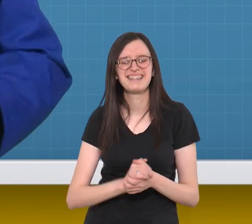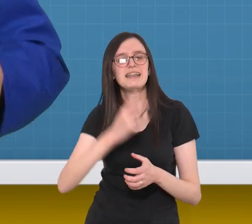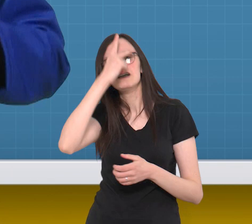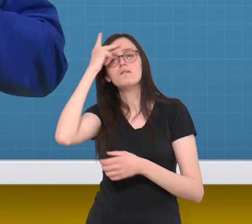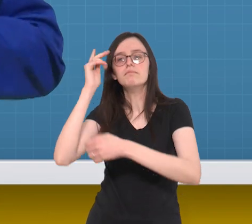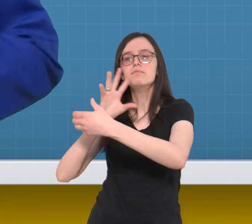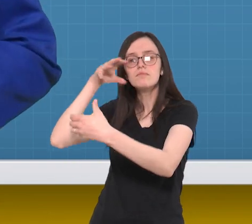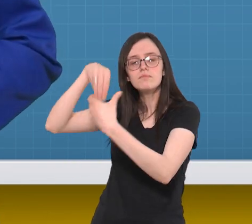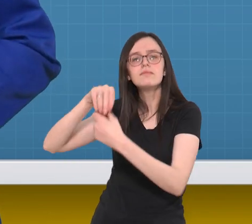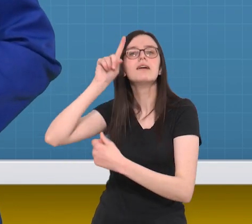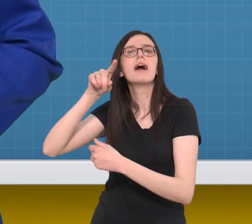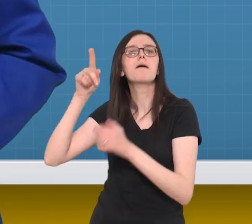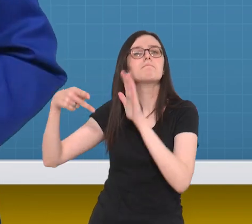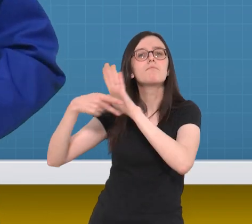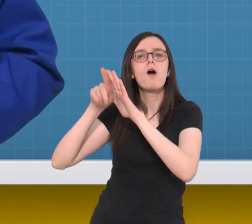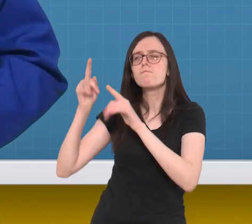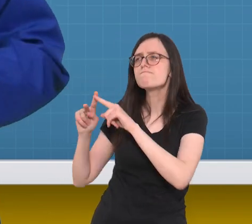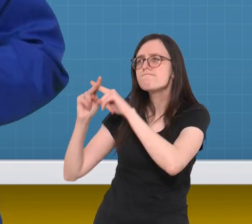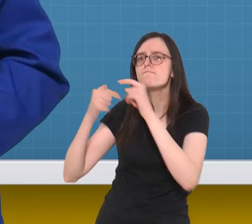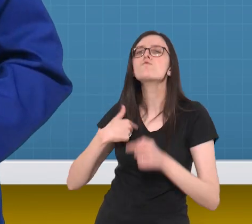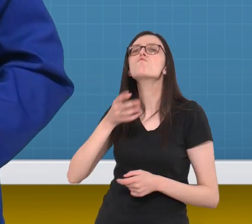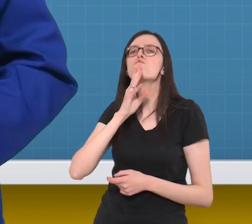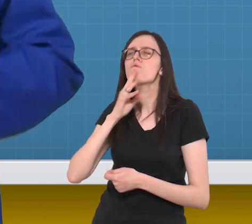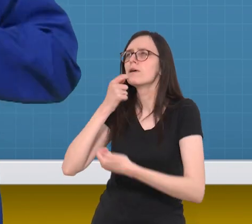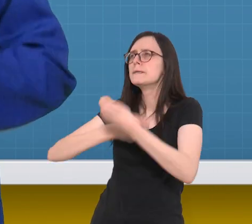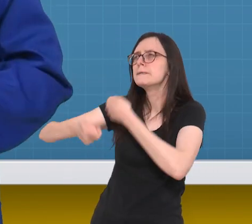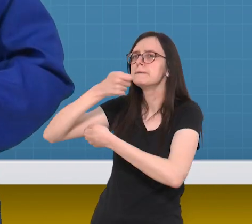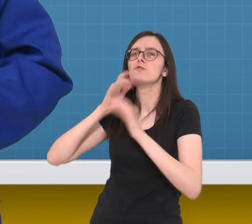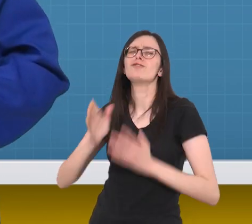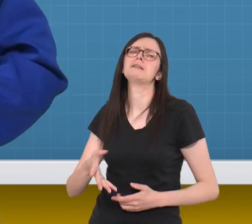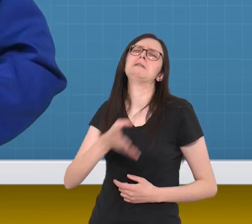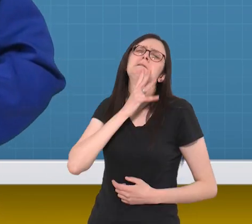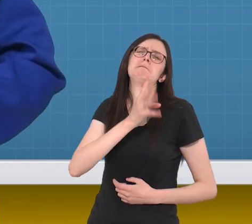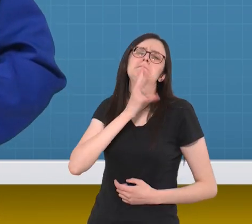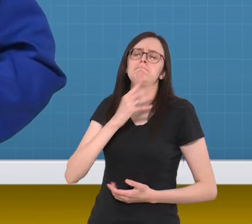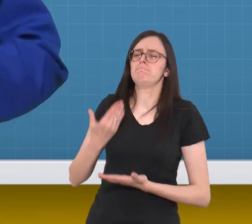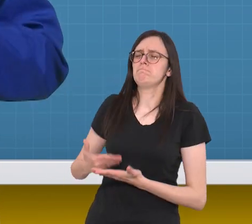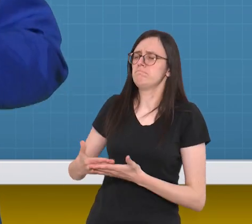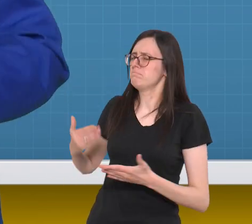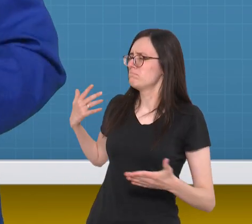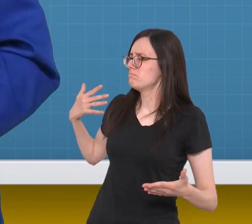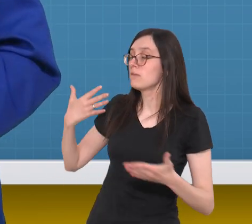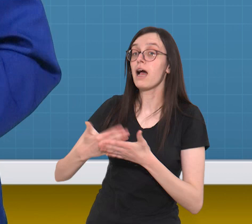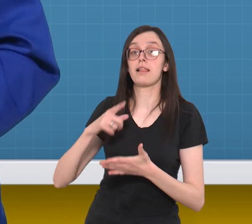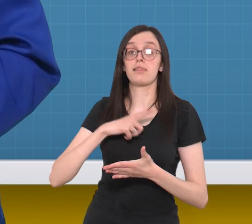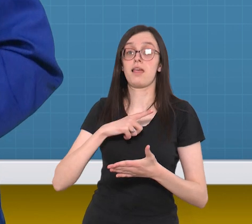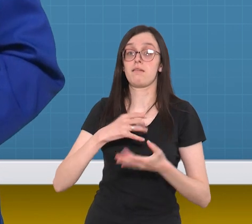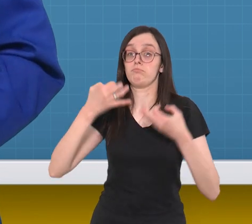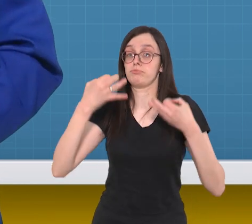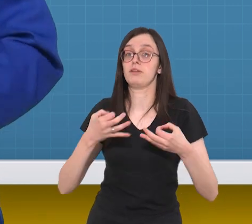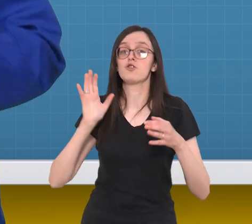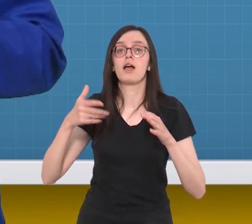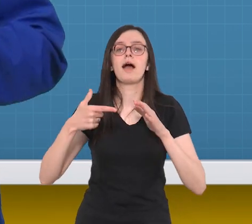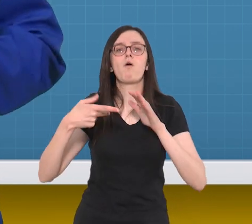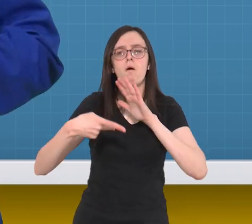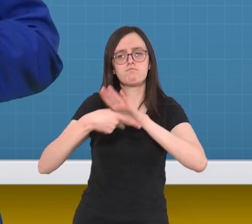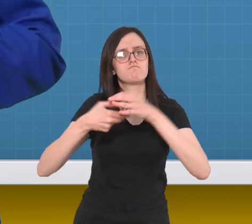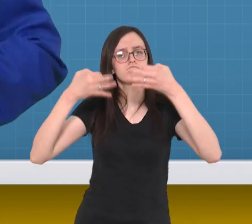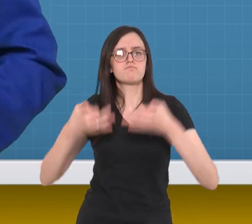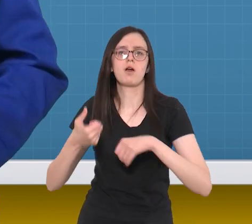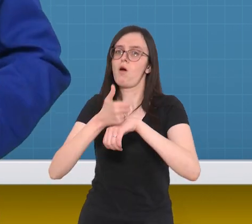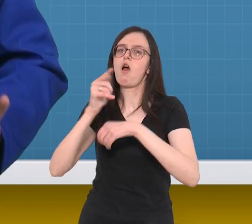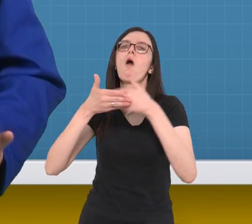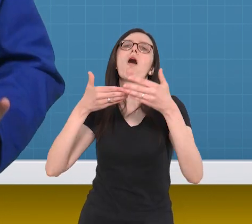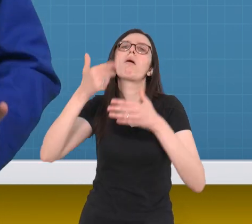deles. Aquelas pessoas que estão ali dentro, eles são corretores habilitados. Ou seja, eles têm uma licença